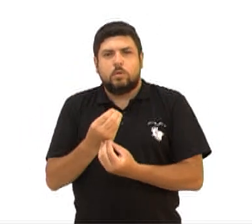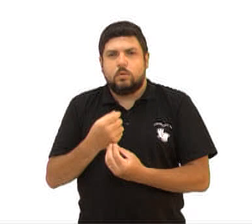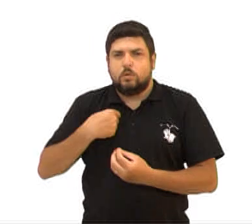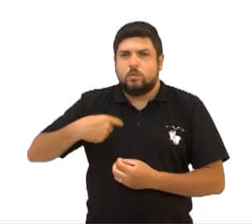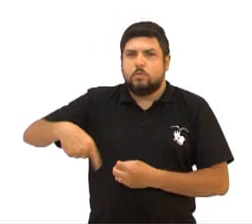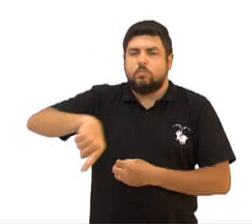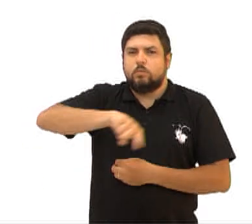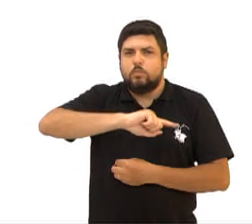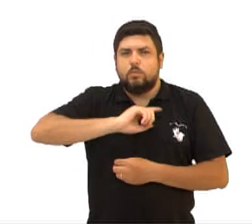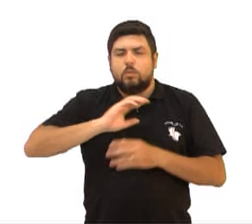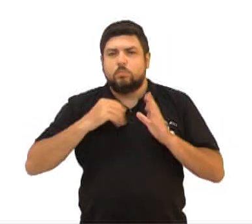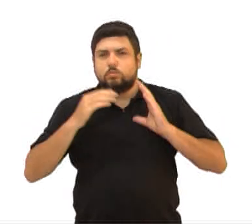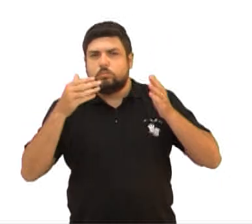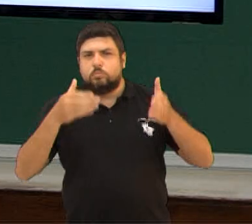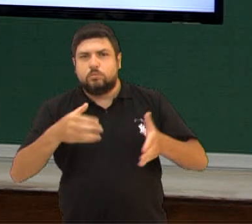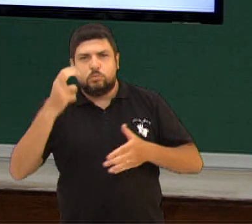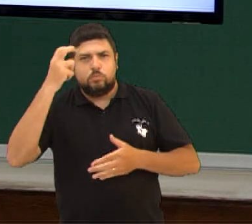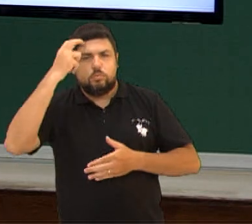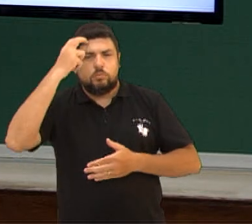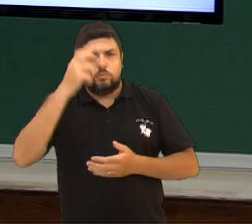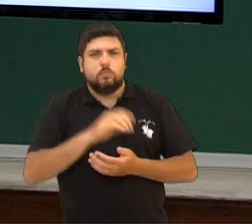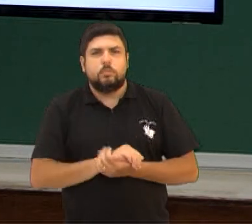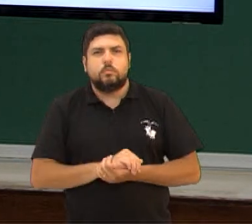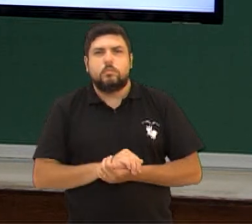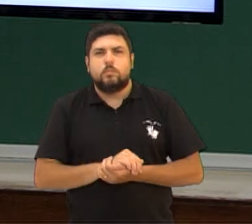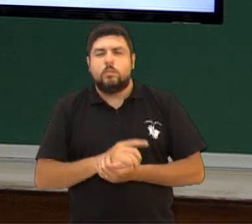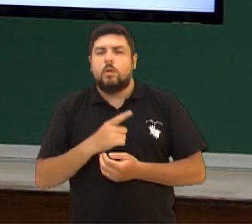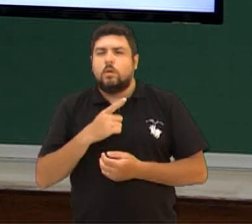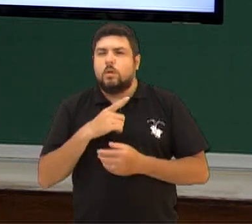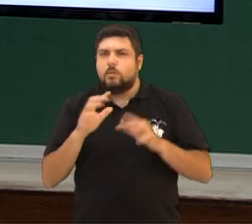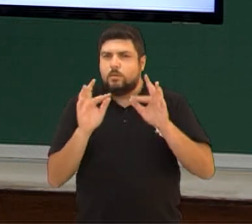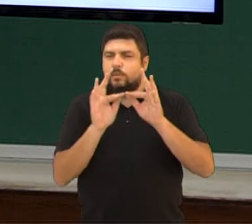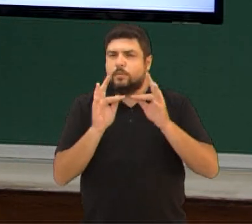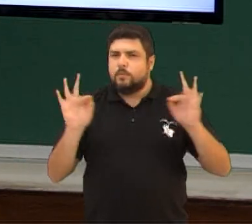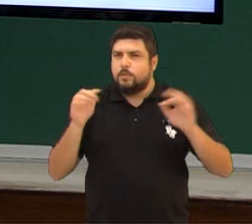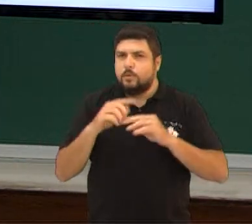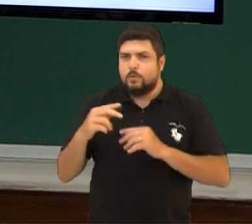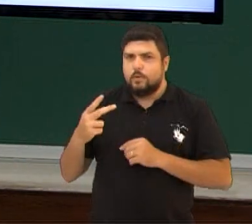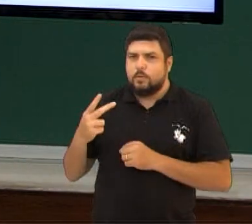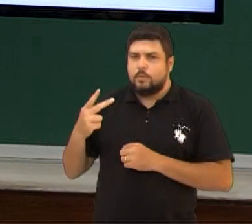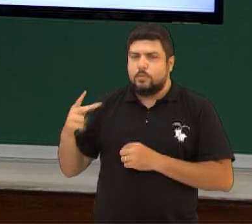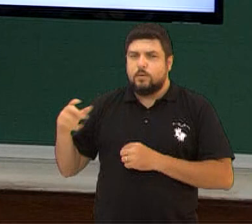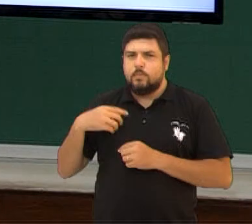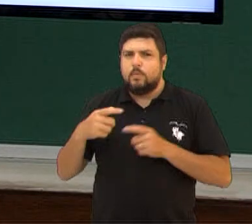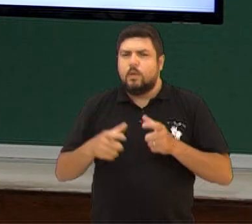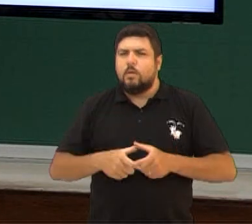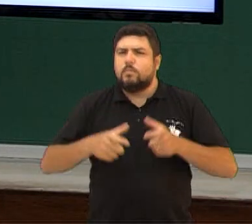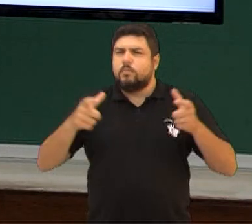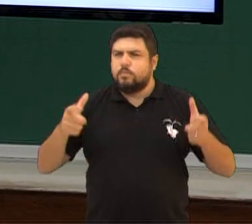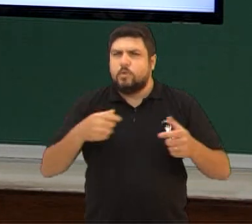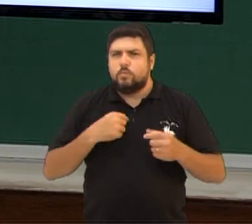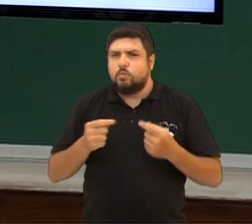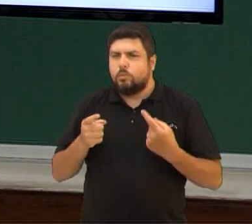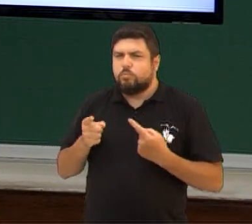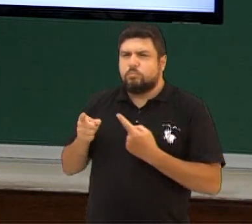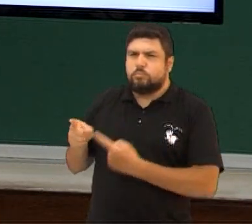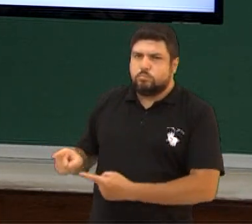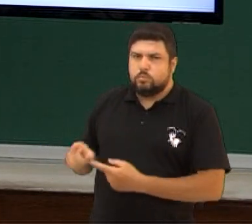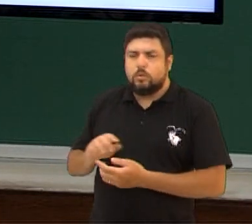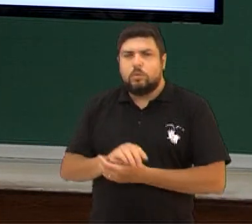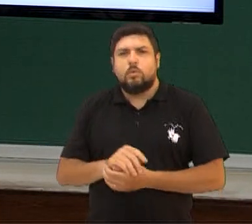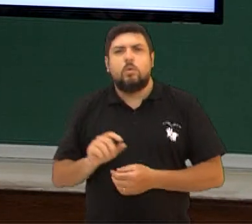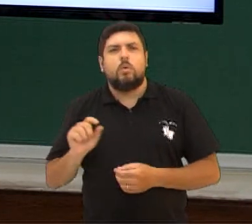cultura. Então tem aquela célebre frase do Hegel, que muitos citam, a maioria para criticar o Hegel, que o Hegel vai dizer: